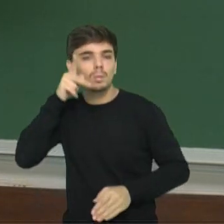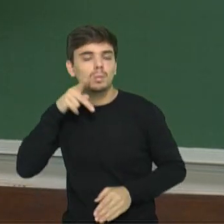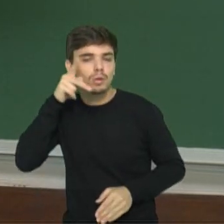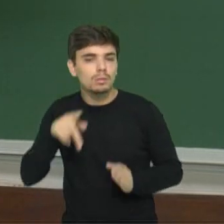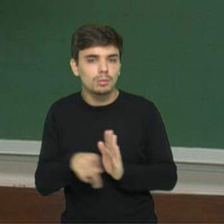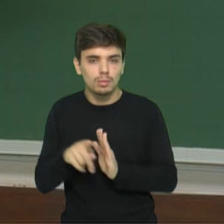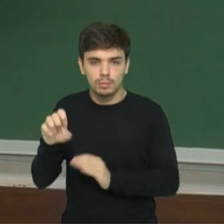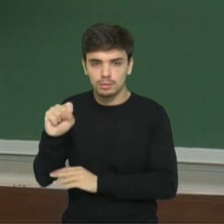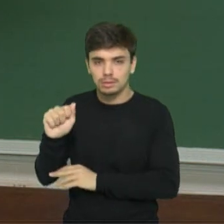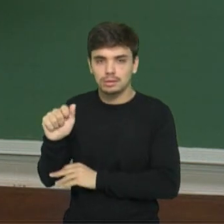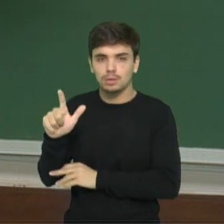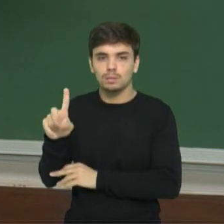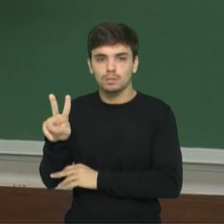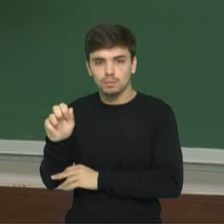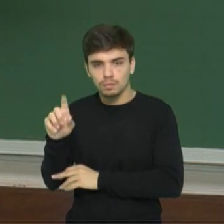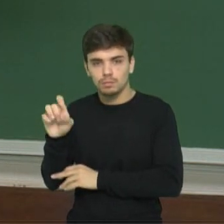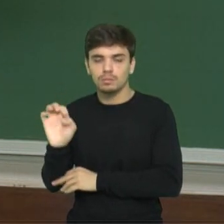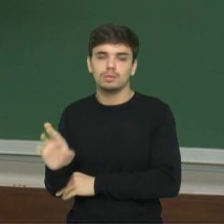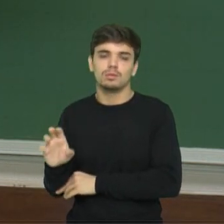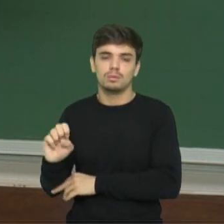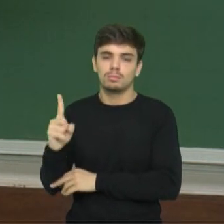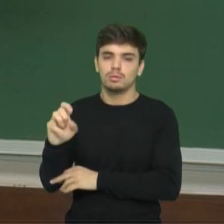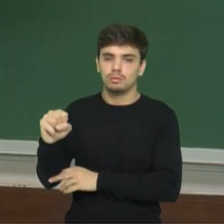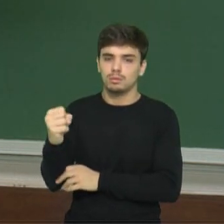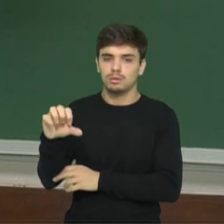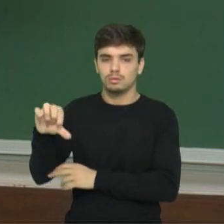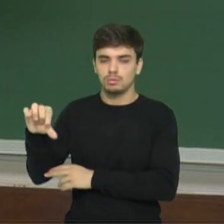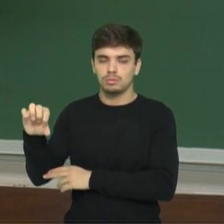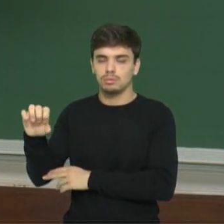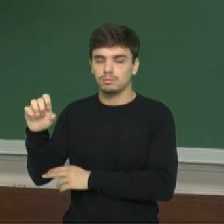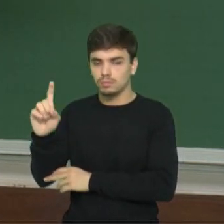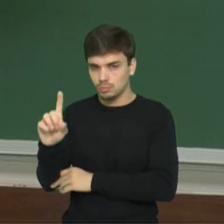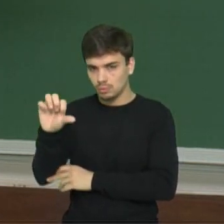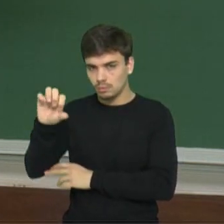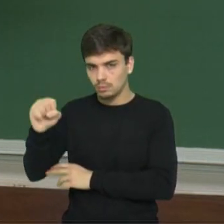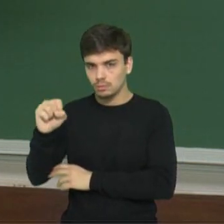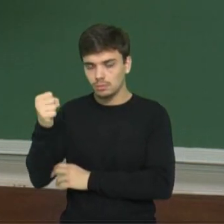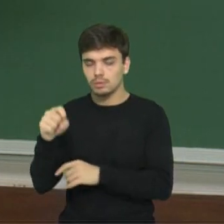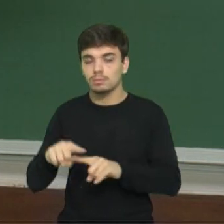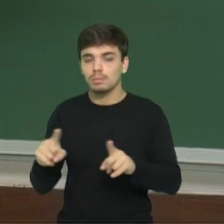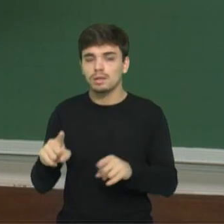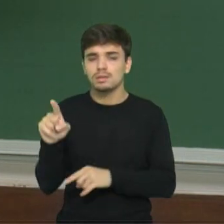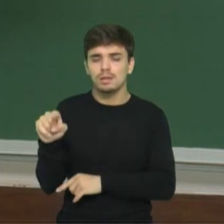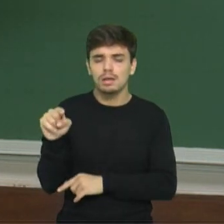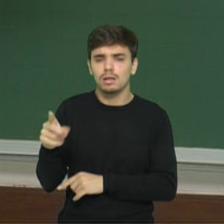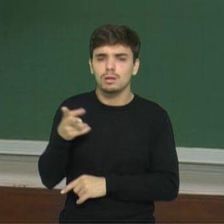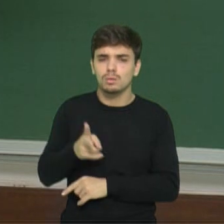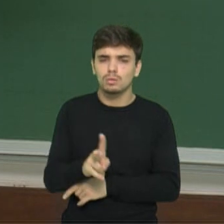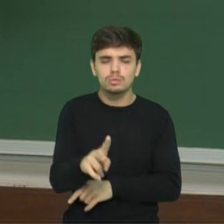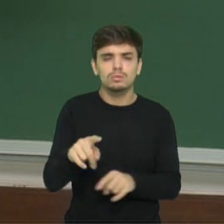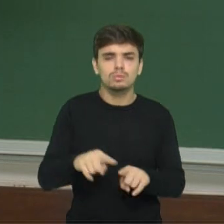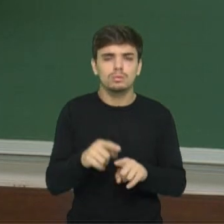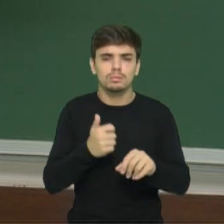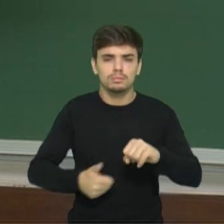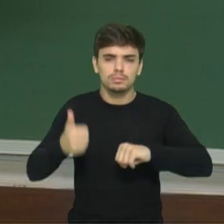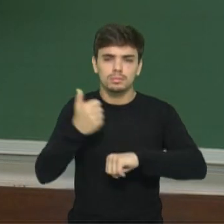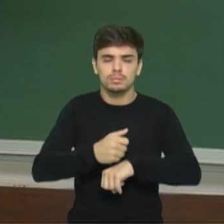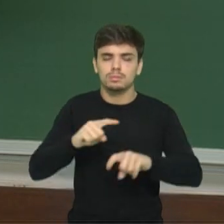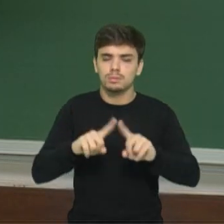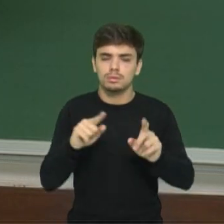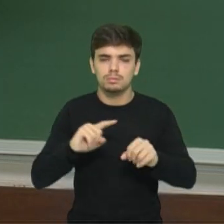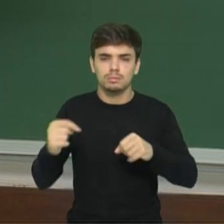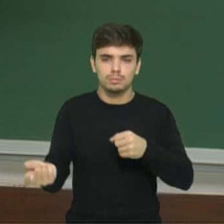Salvador Allende também, em 1988, né? Pinochet ele vai conseguir se manter no poder mesmo após o retorno